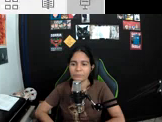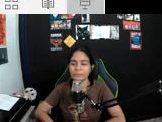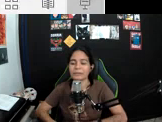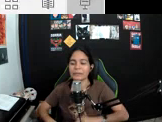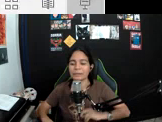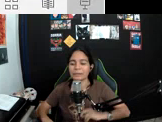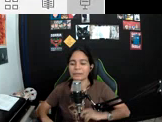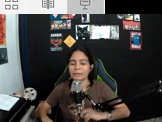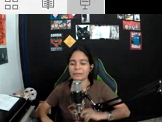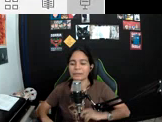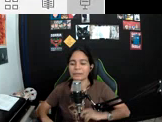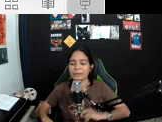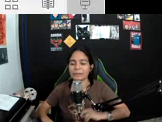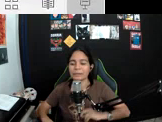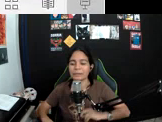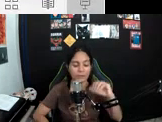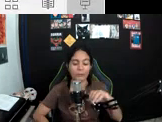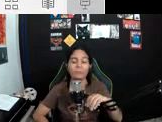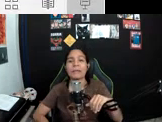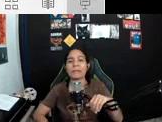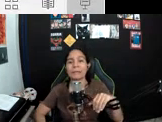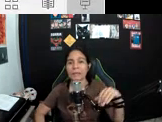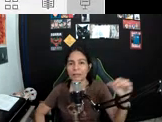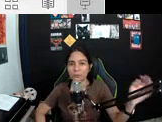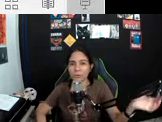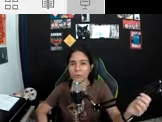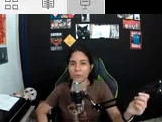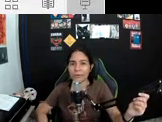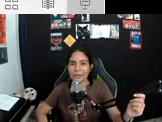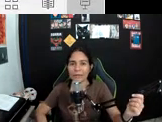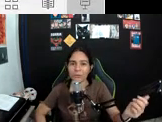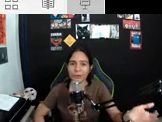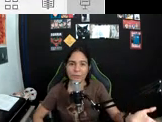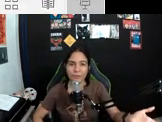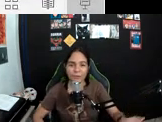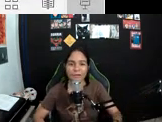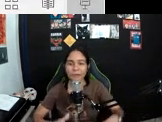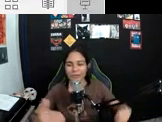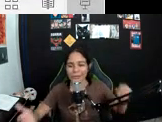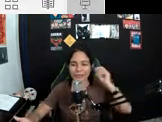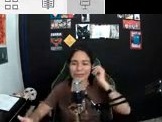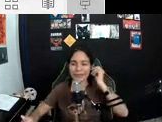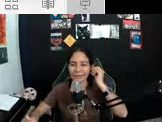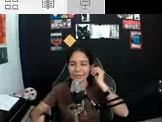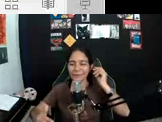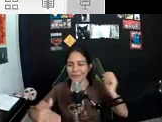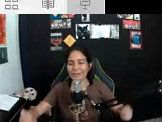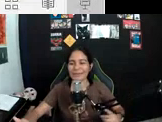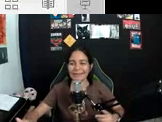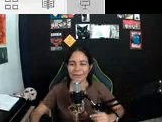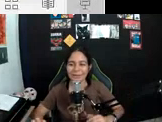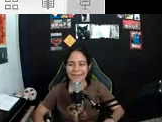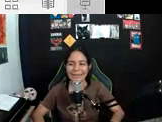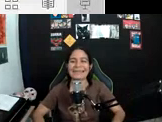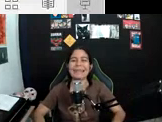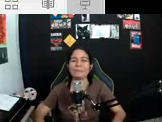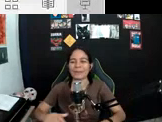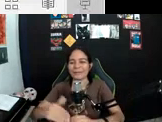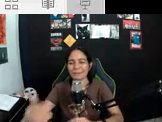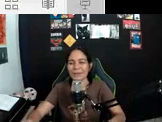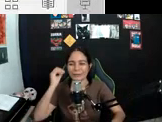tá bom? Mas aí na próxima aula a gente conversa mais sobre isso. Tenham um excelente final de semana, né? Eu sei que ainda não é final de semana, tem